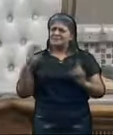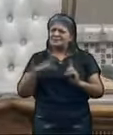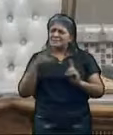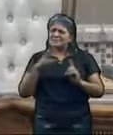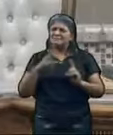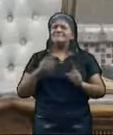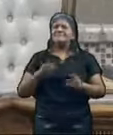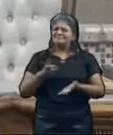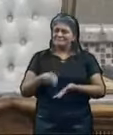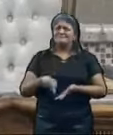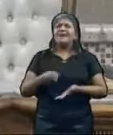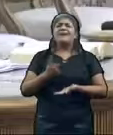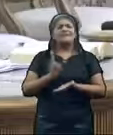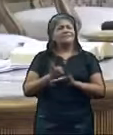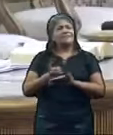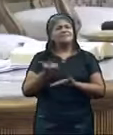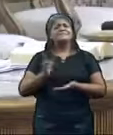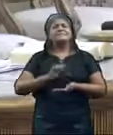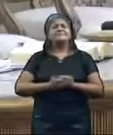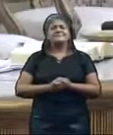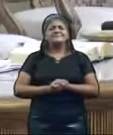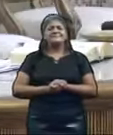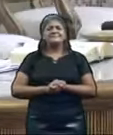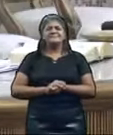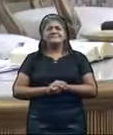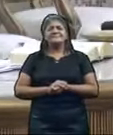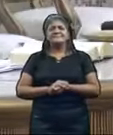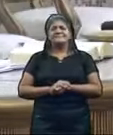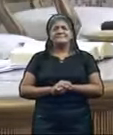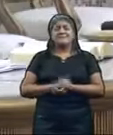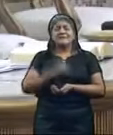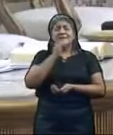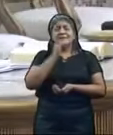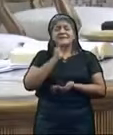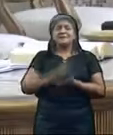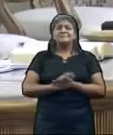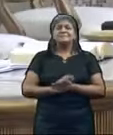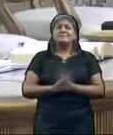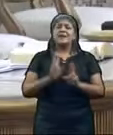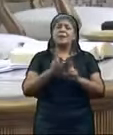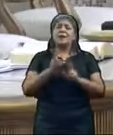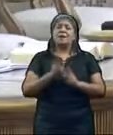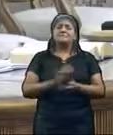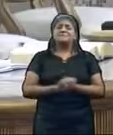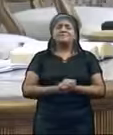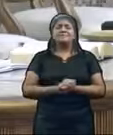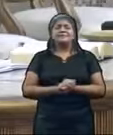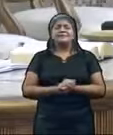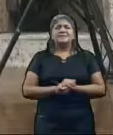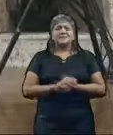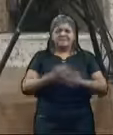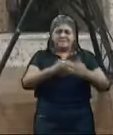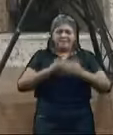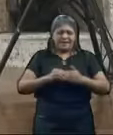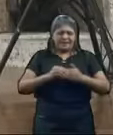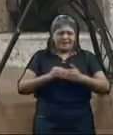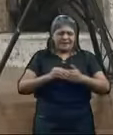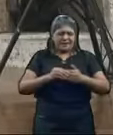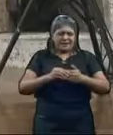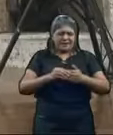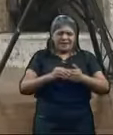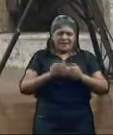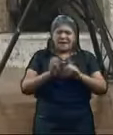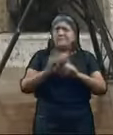se você imaginou e nós temos aqui parado com Elias fariseu com Isaías com Profeta